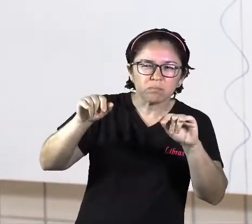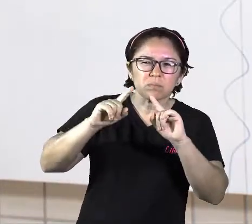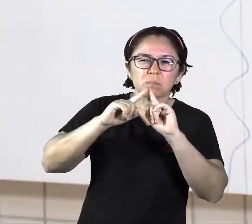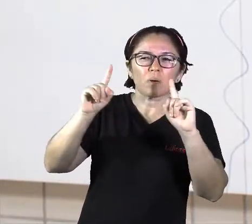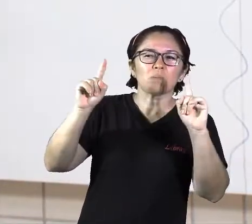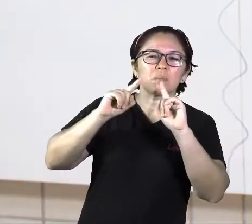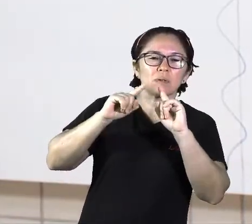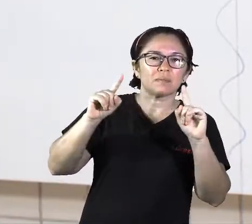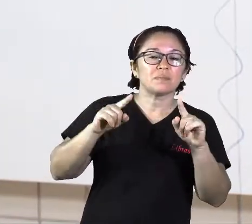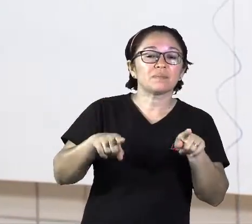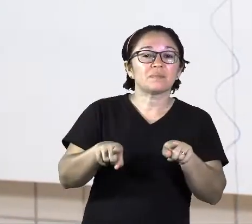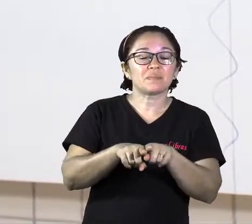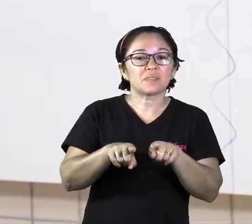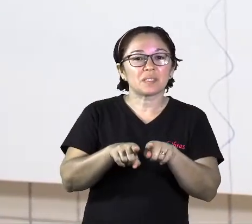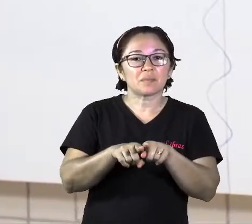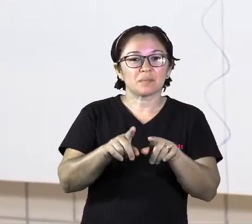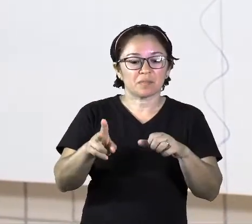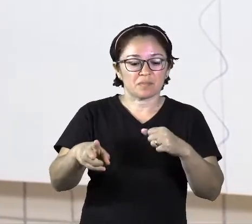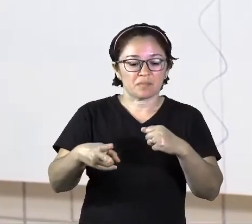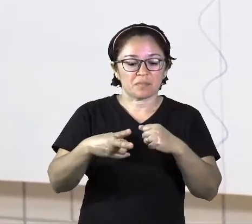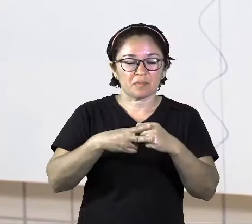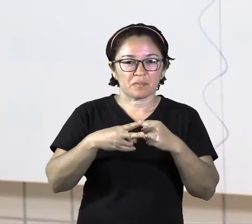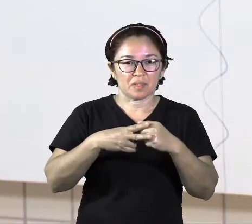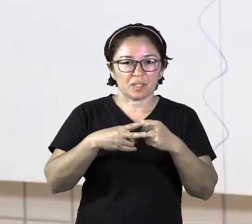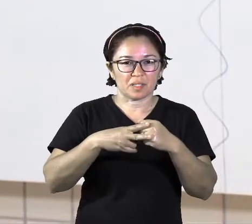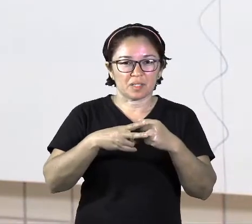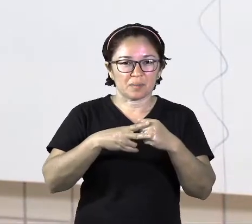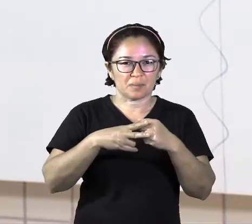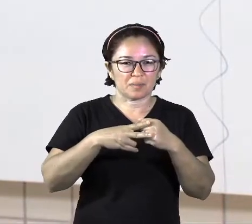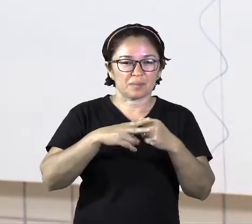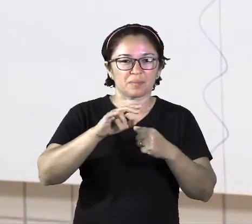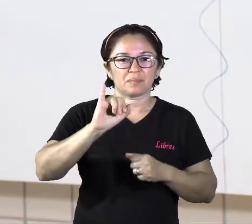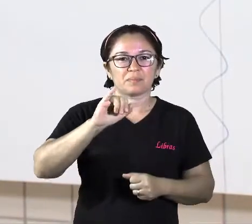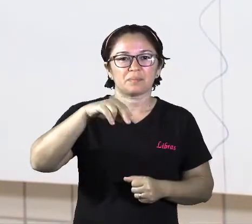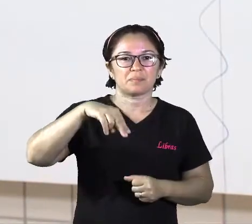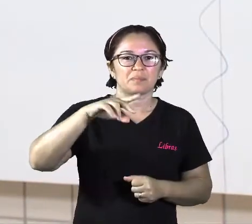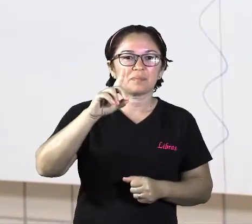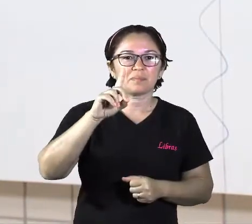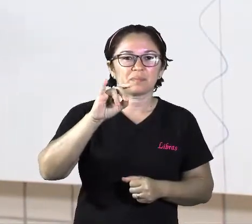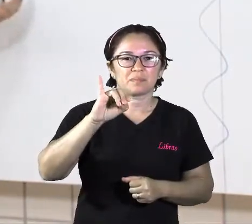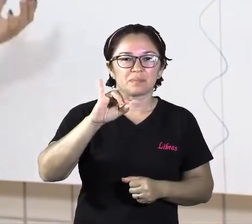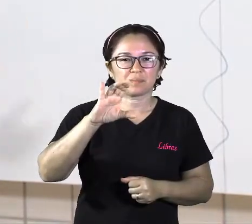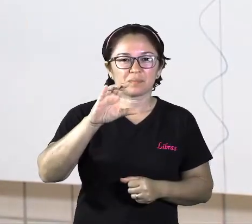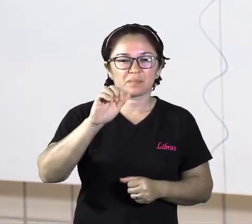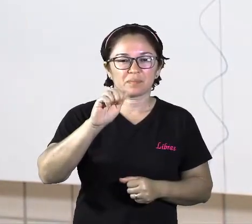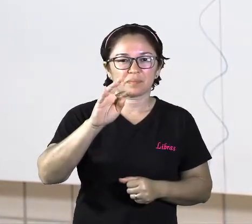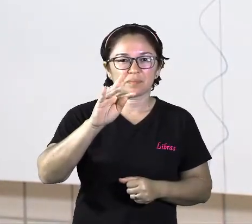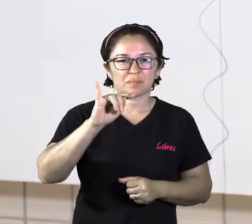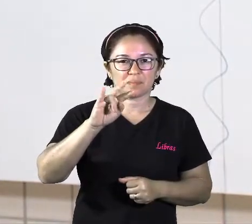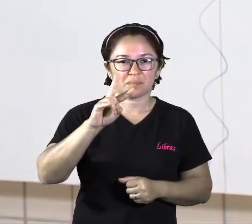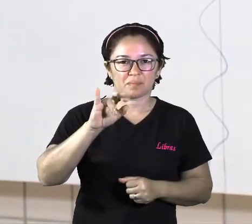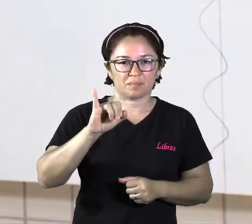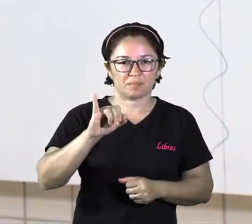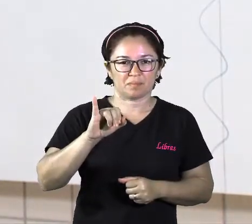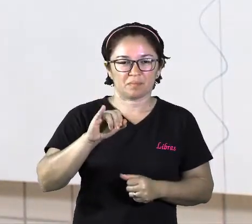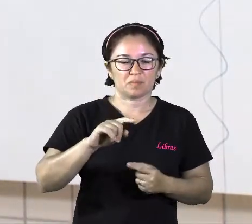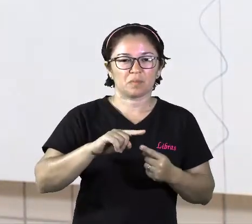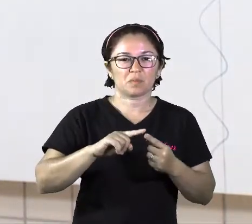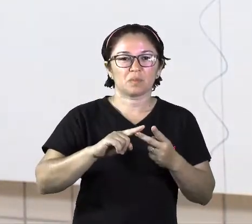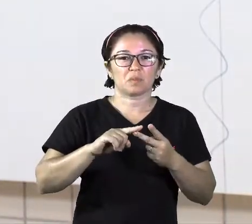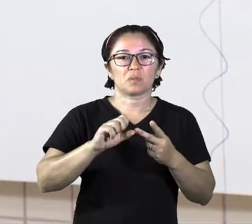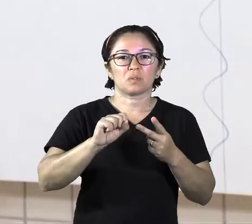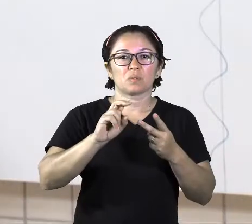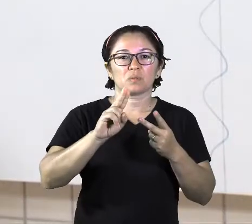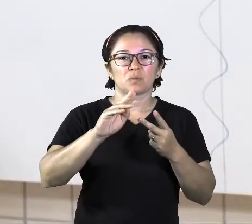que? Indicativo, subjuntivo e imperativo. Fazer leitura, compreensão e interpretação de